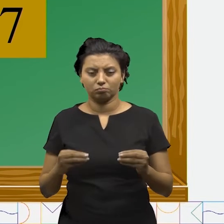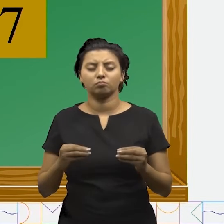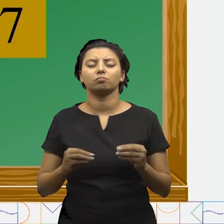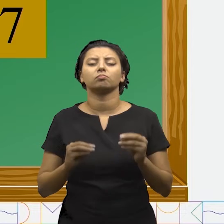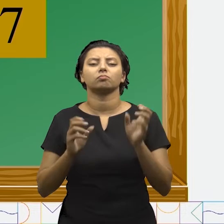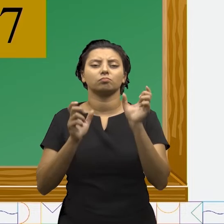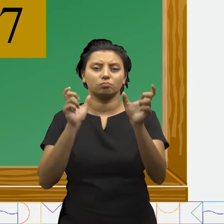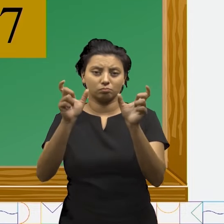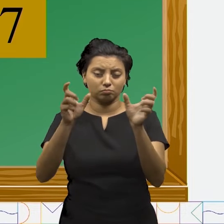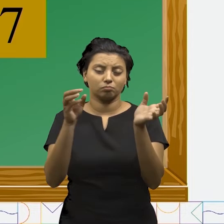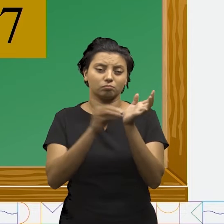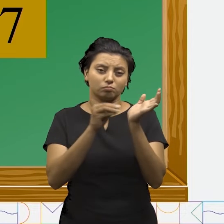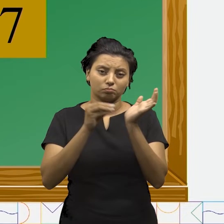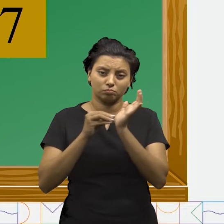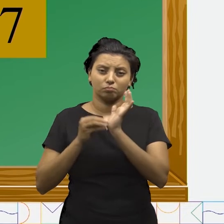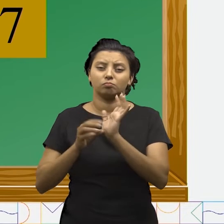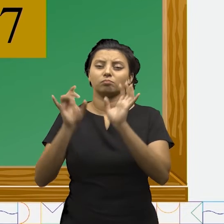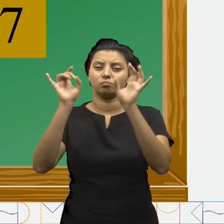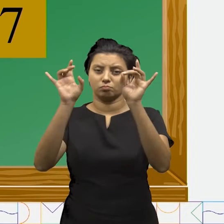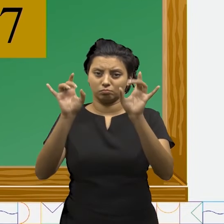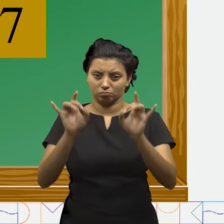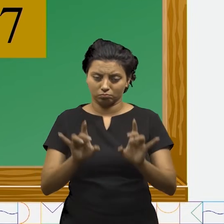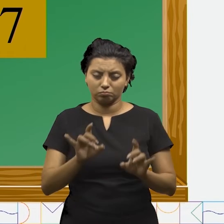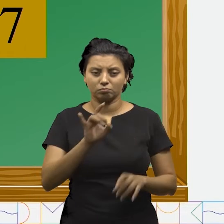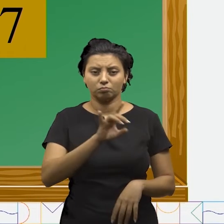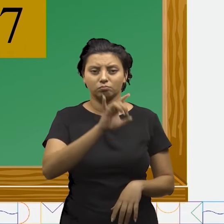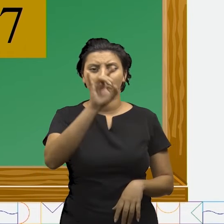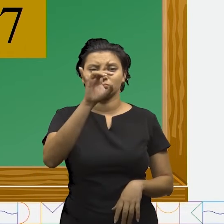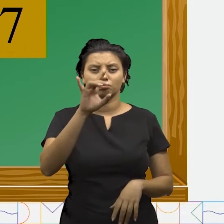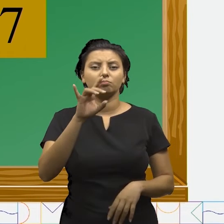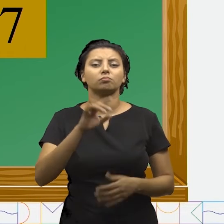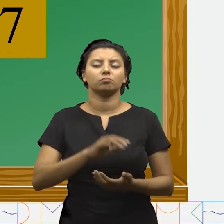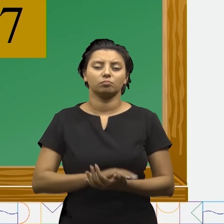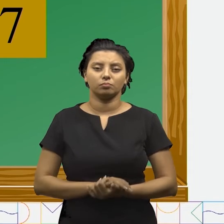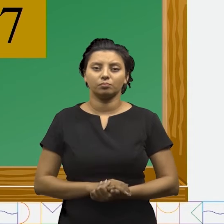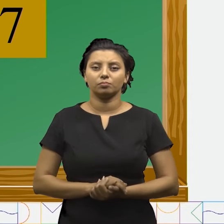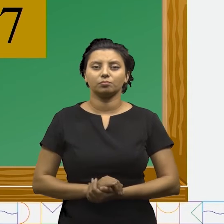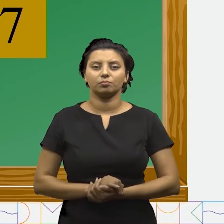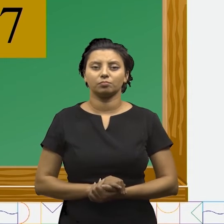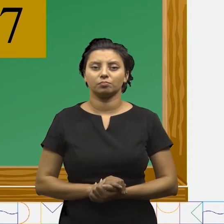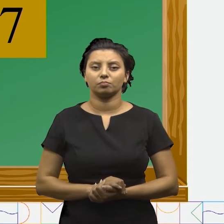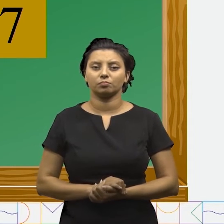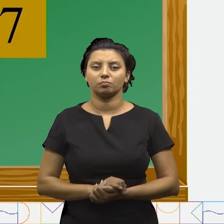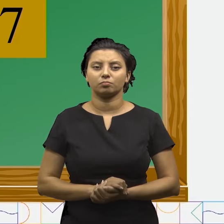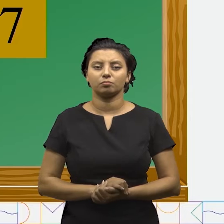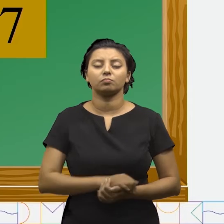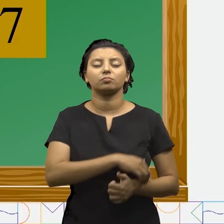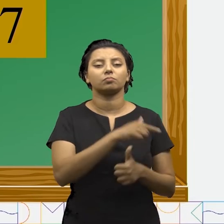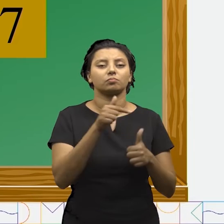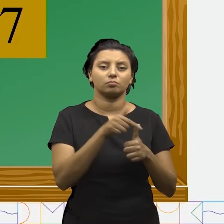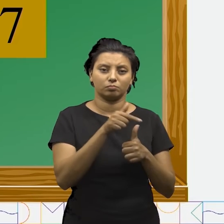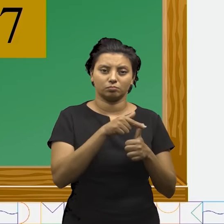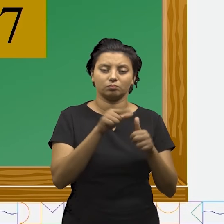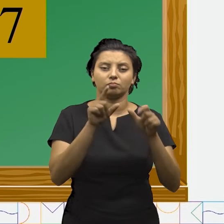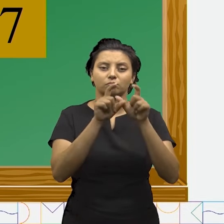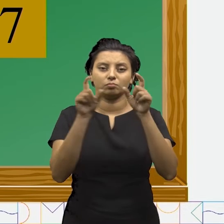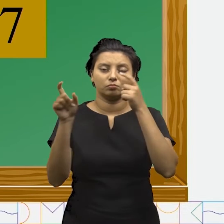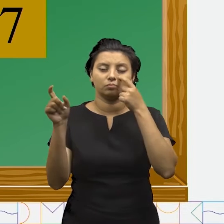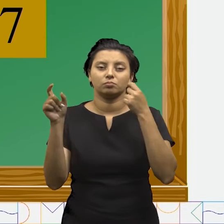os espaços em cada espaço em branco nas linhas. Na primeira